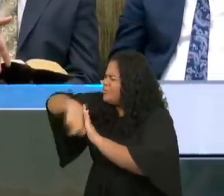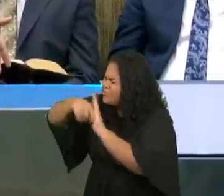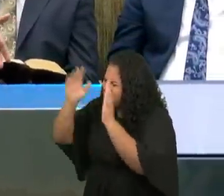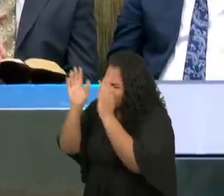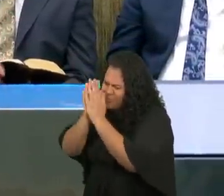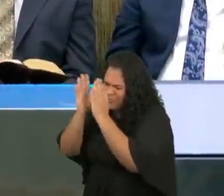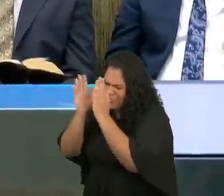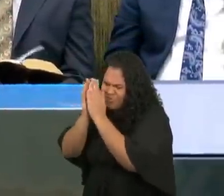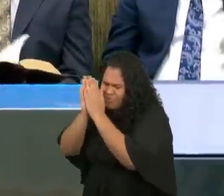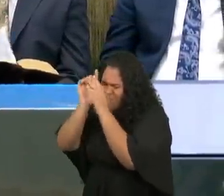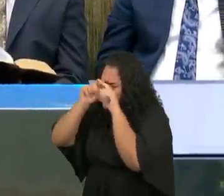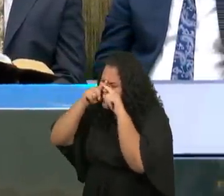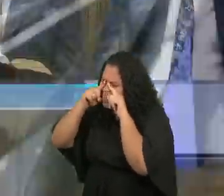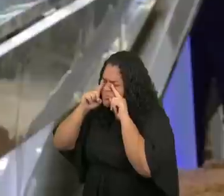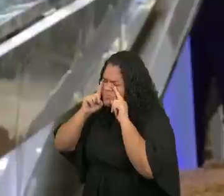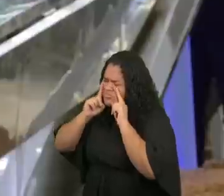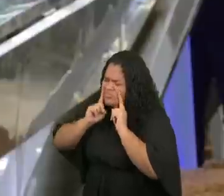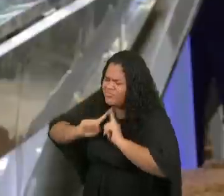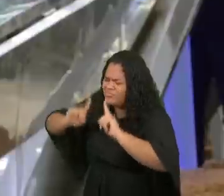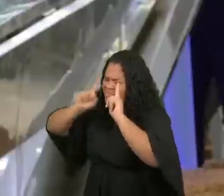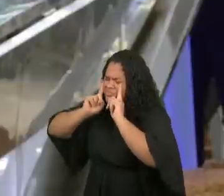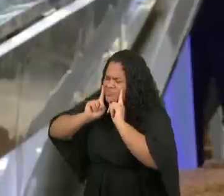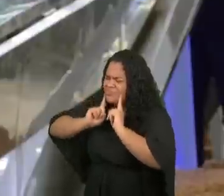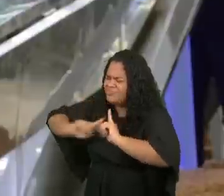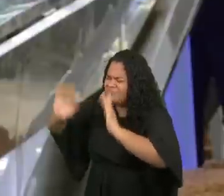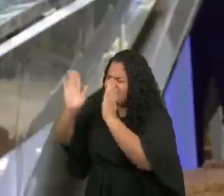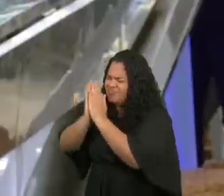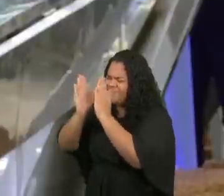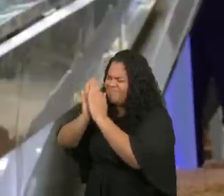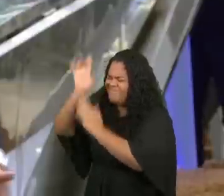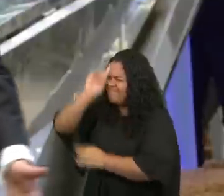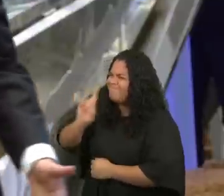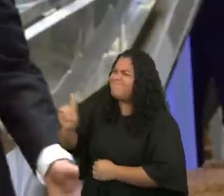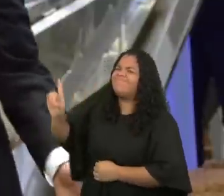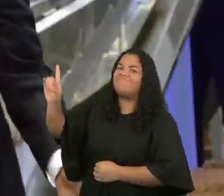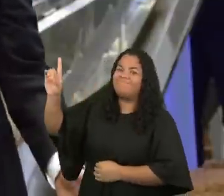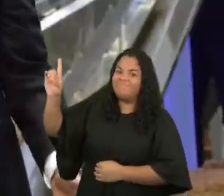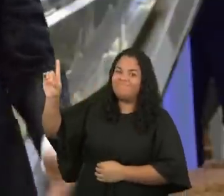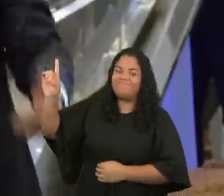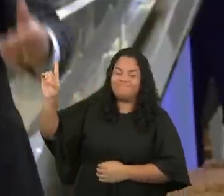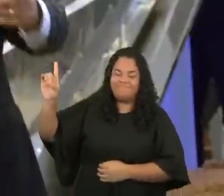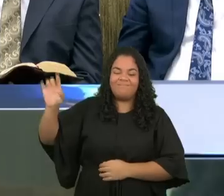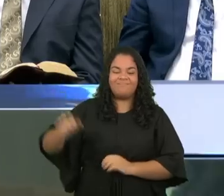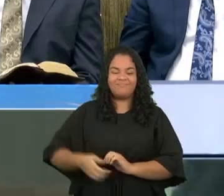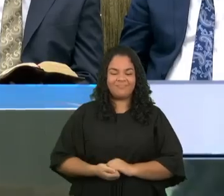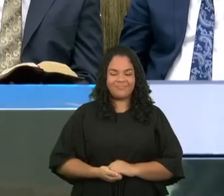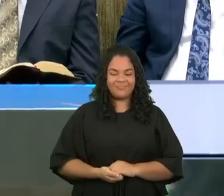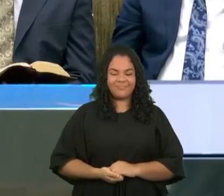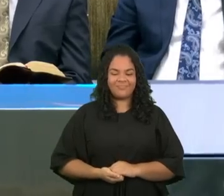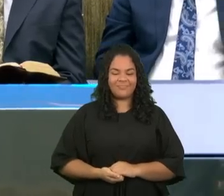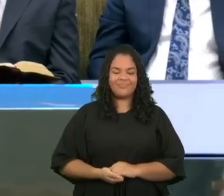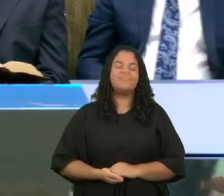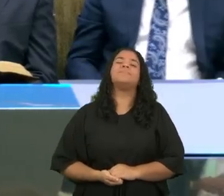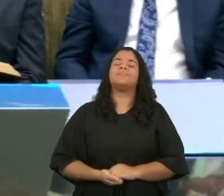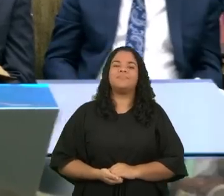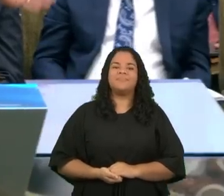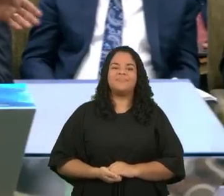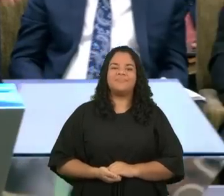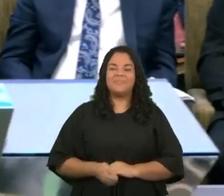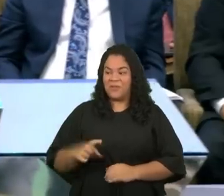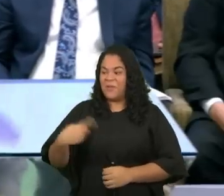humilhar e orar. Cantamos muito esse hino, pastor Jefferson. Pega aí para fazer um dueto.